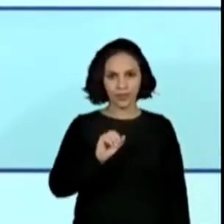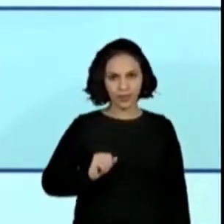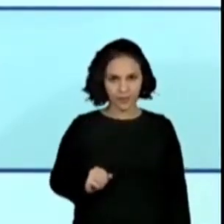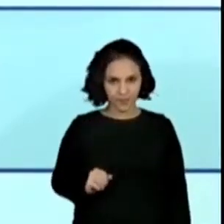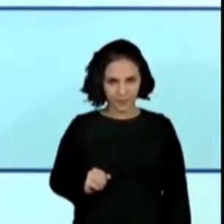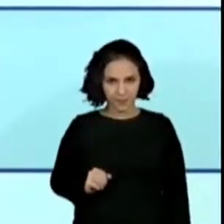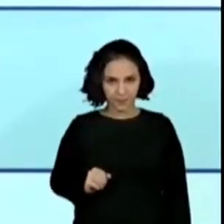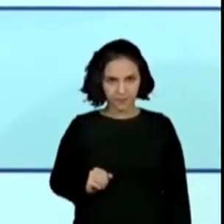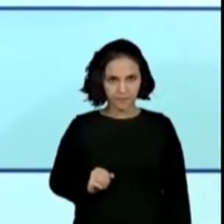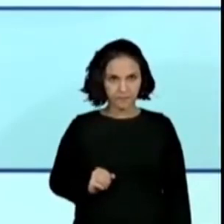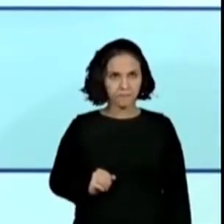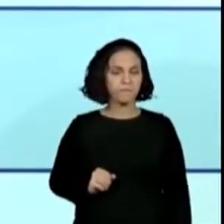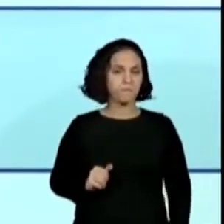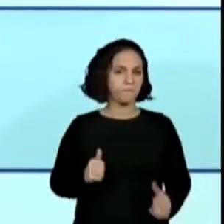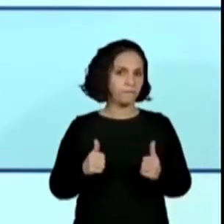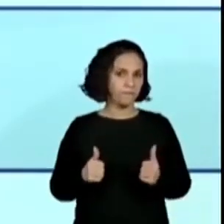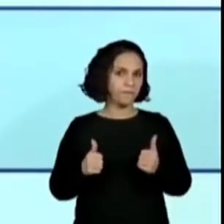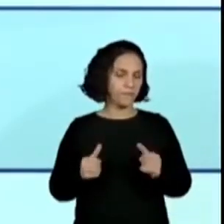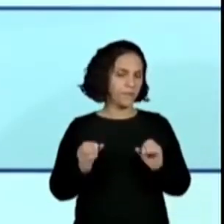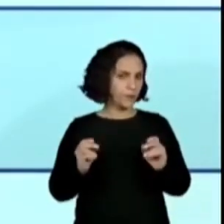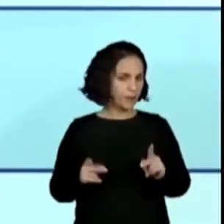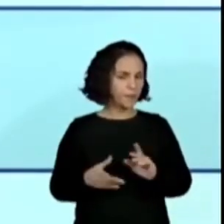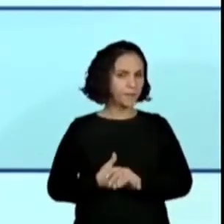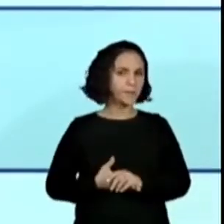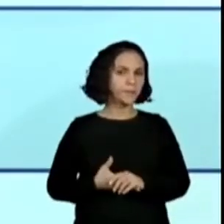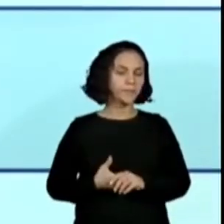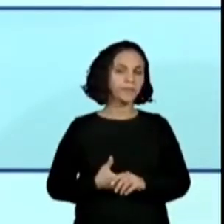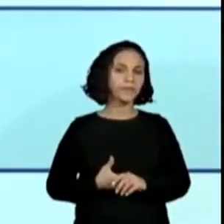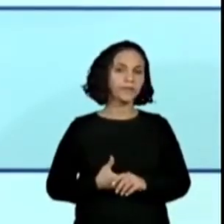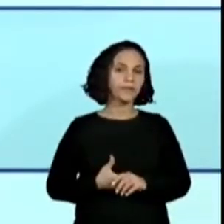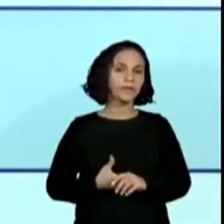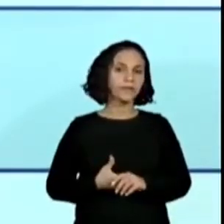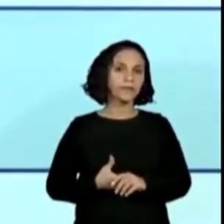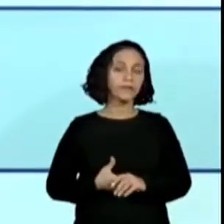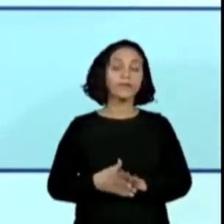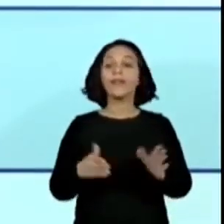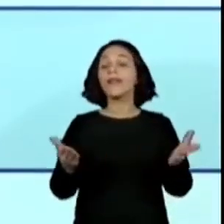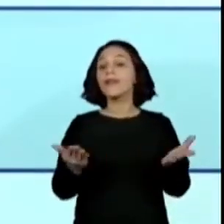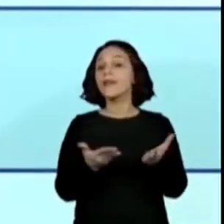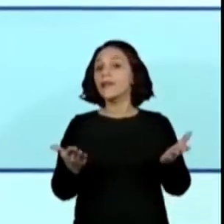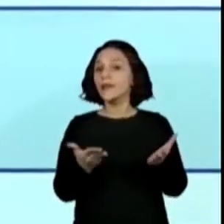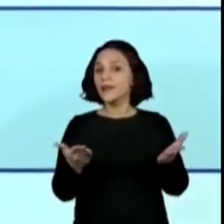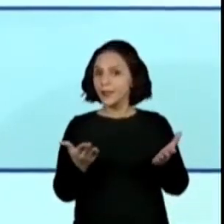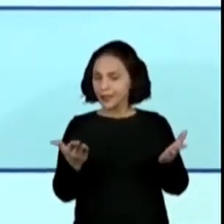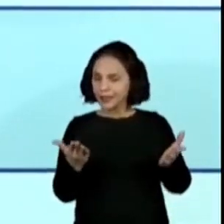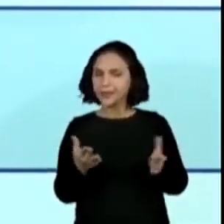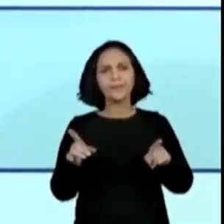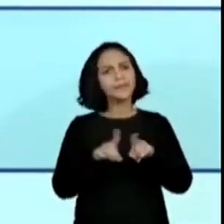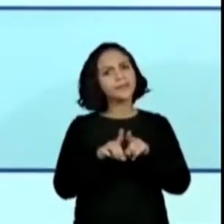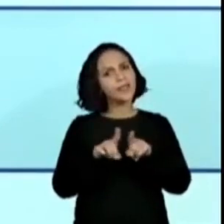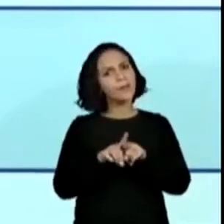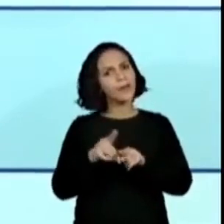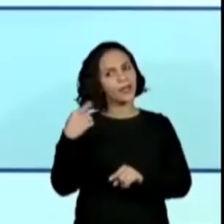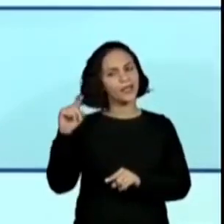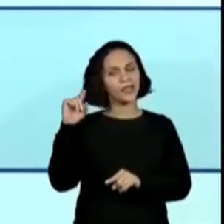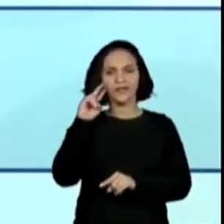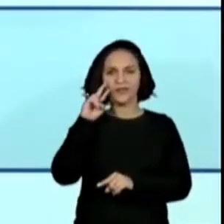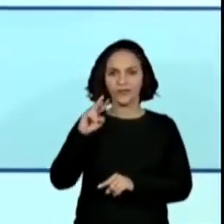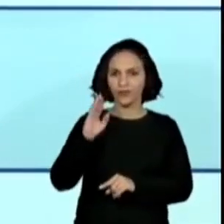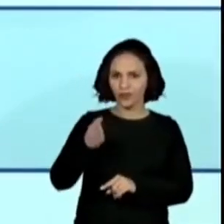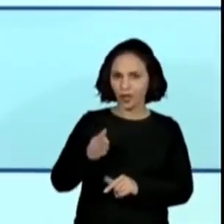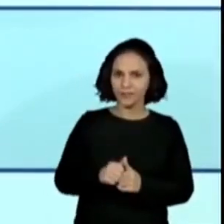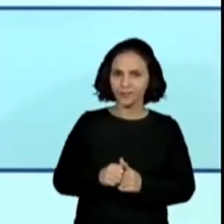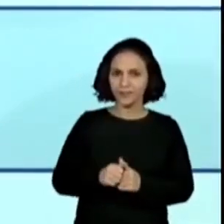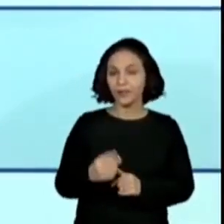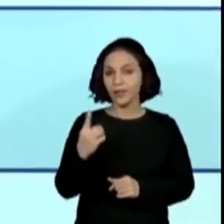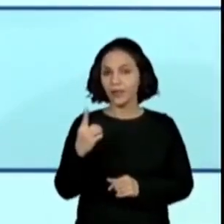150 100 + 50 = 150 agora a gente também viu no slide anterior que